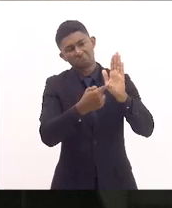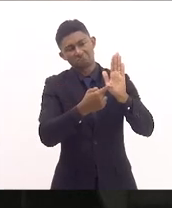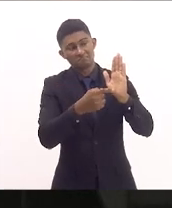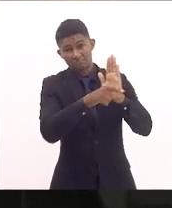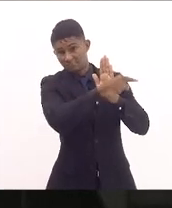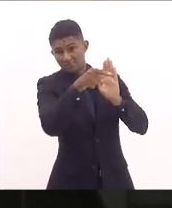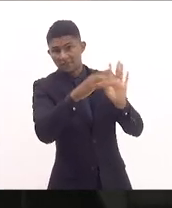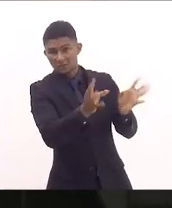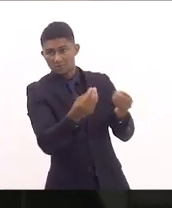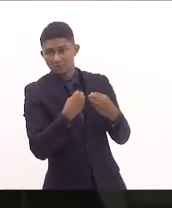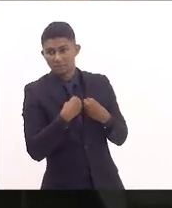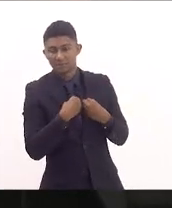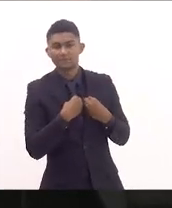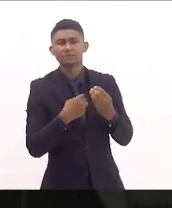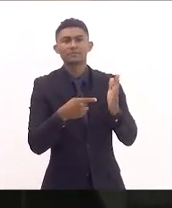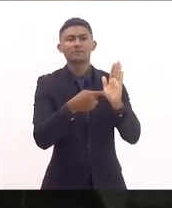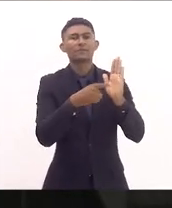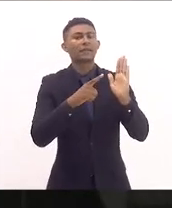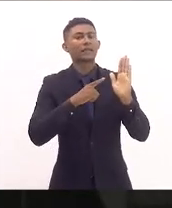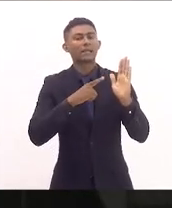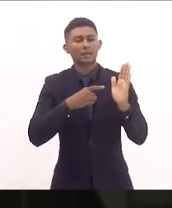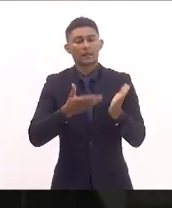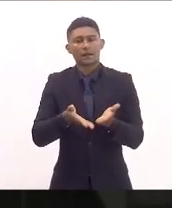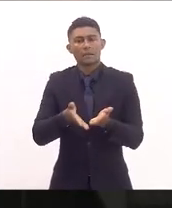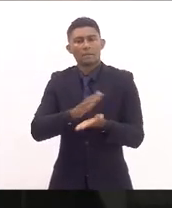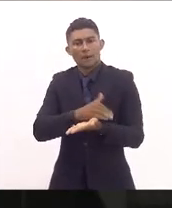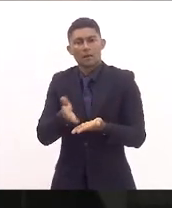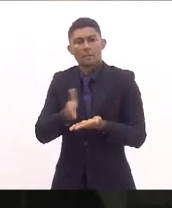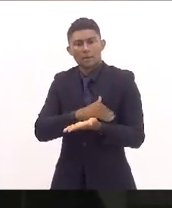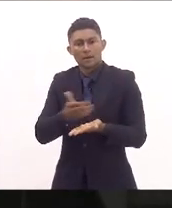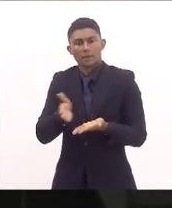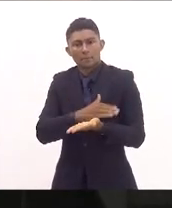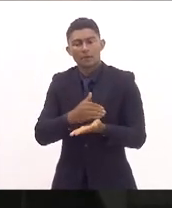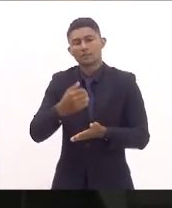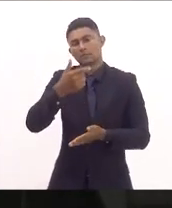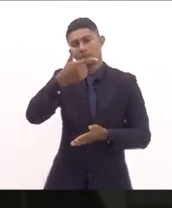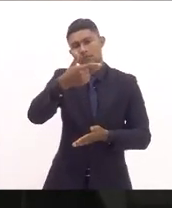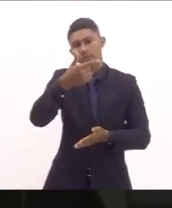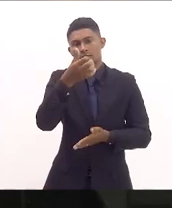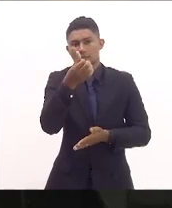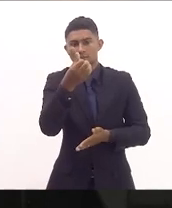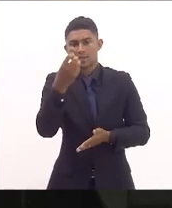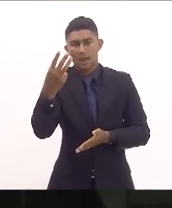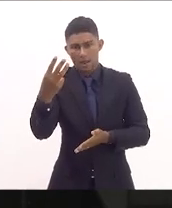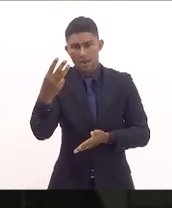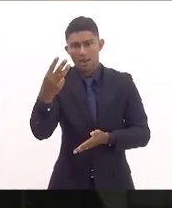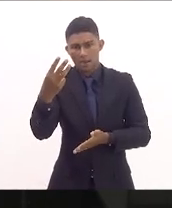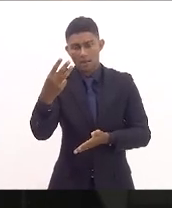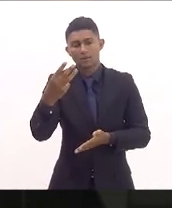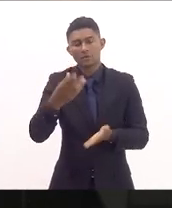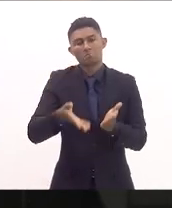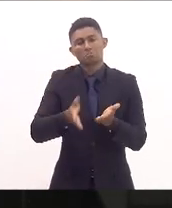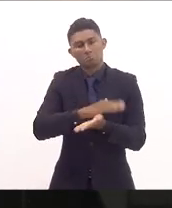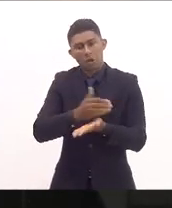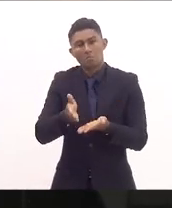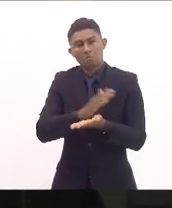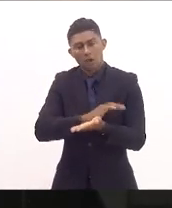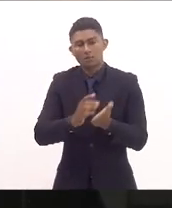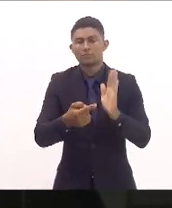recebi tem 263 páginas e 263